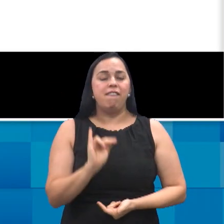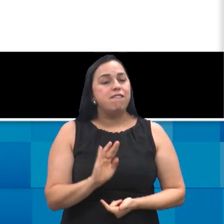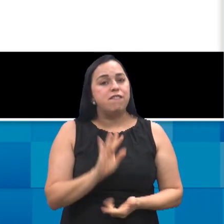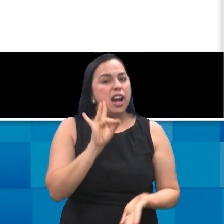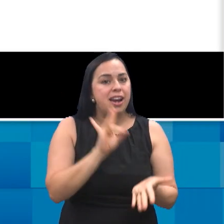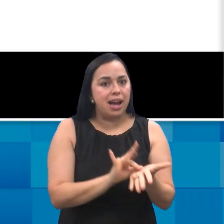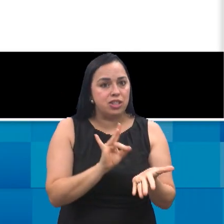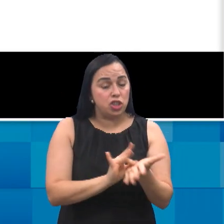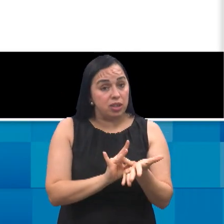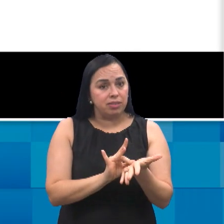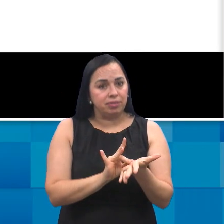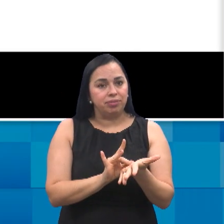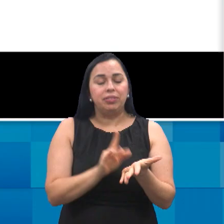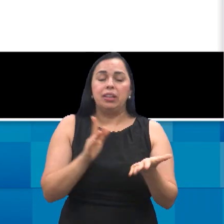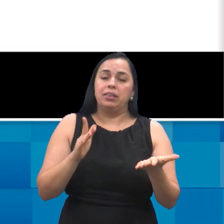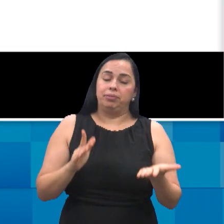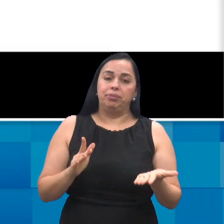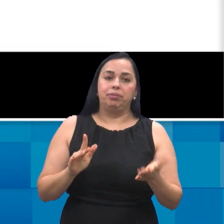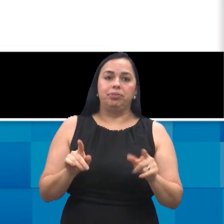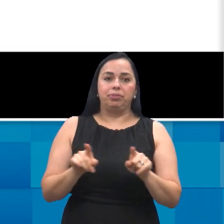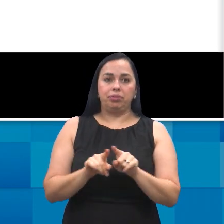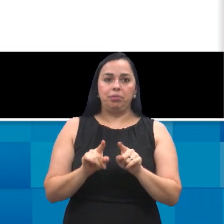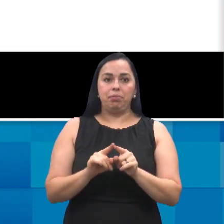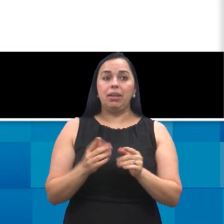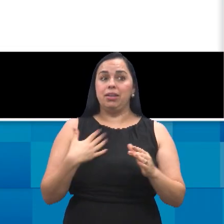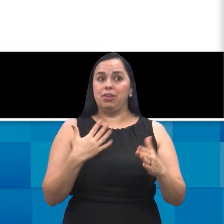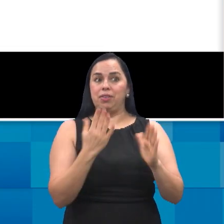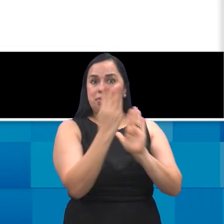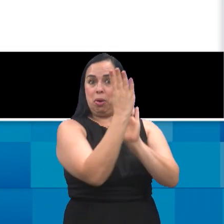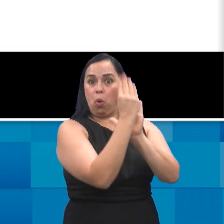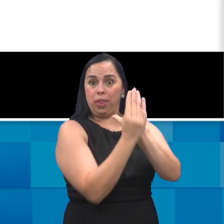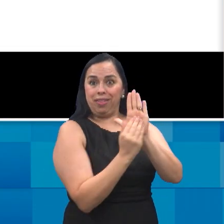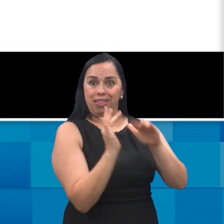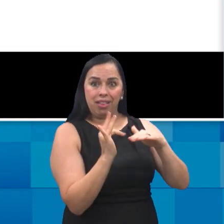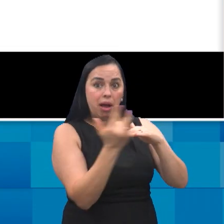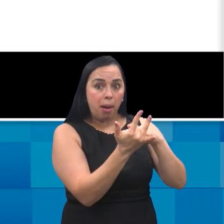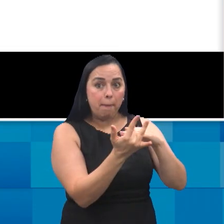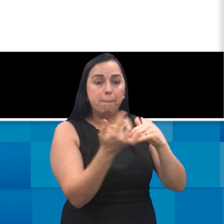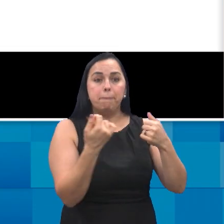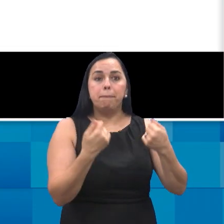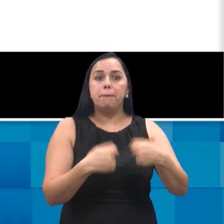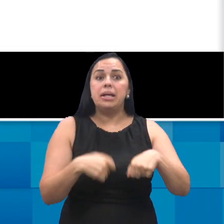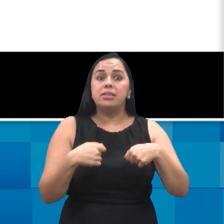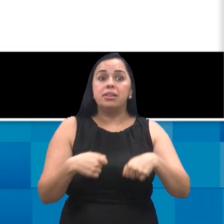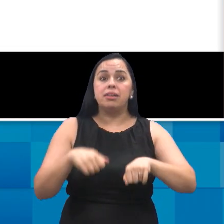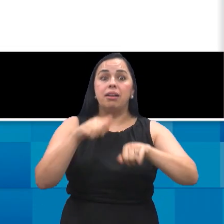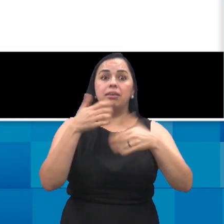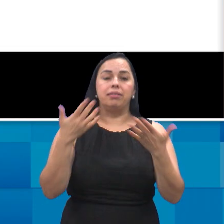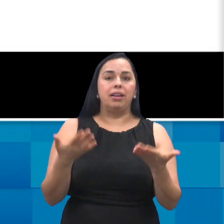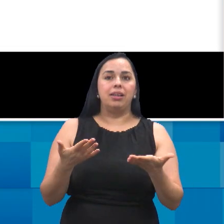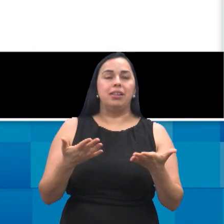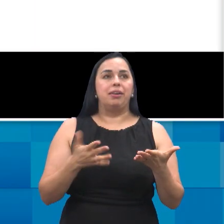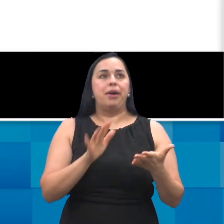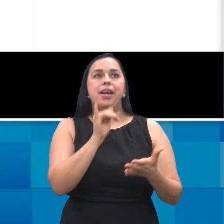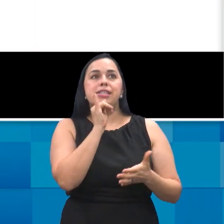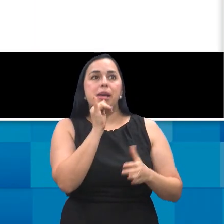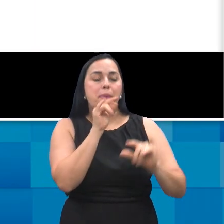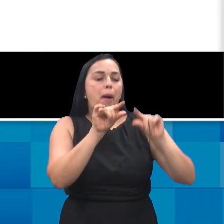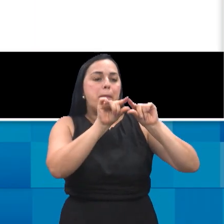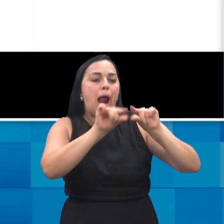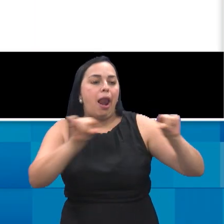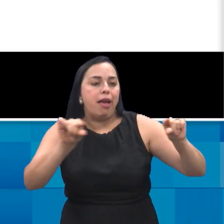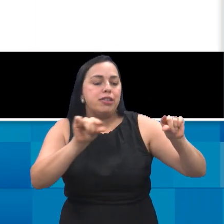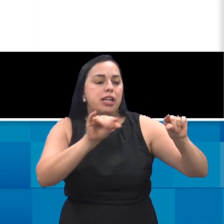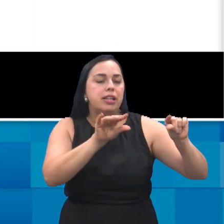gente fala, né, de conteúdos nas redes sociais, é preciso contextualizar. Né? Não pode tirar uma legenda. Por exemplo, tirei